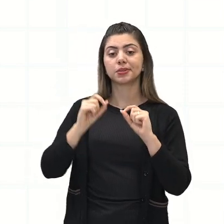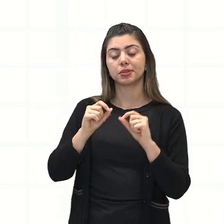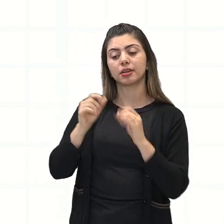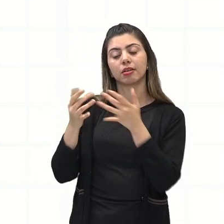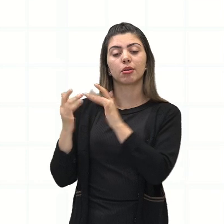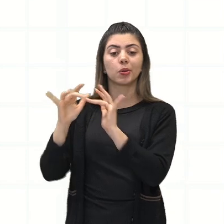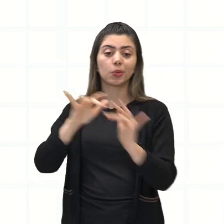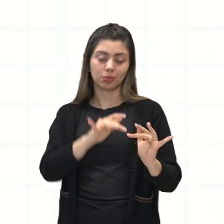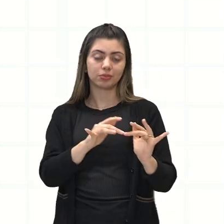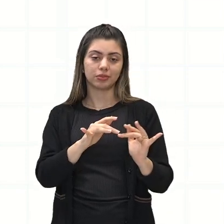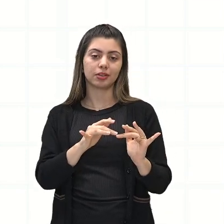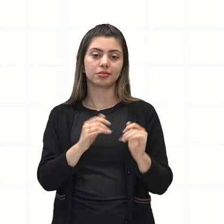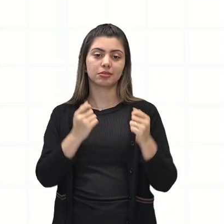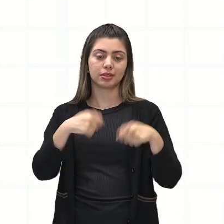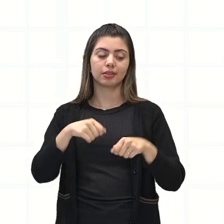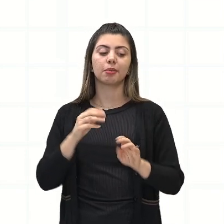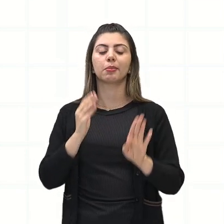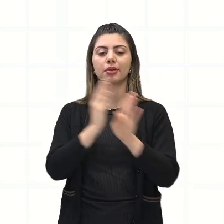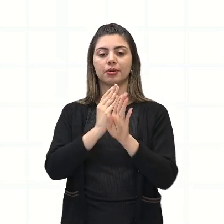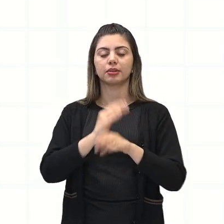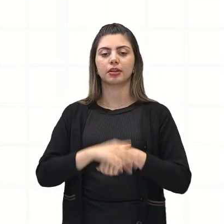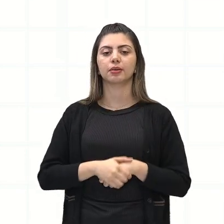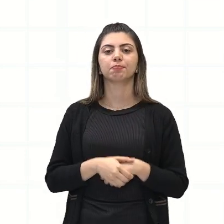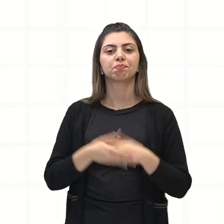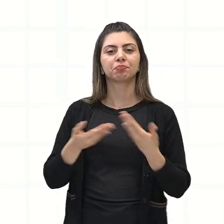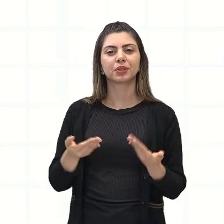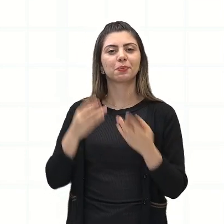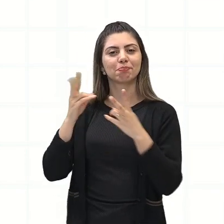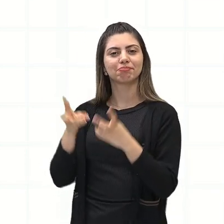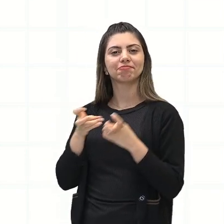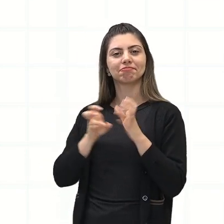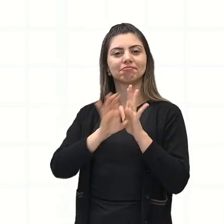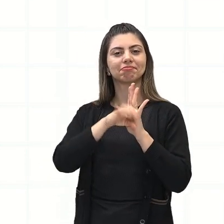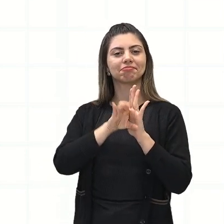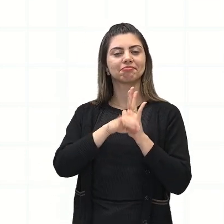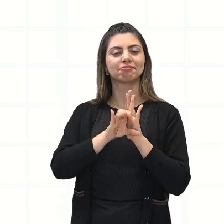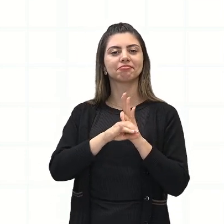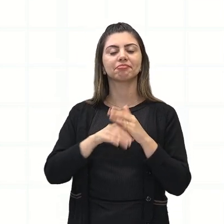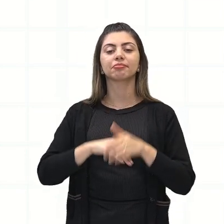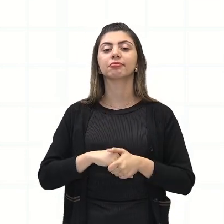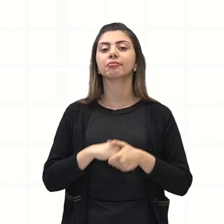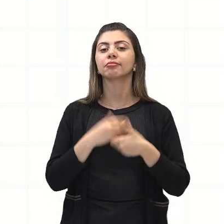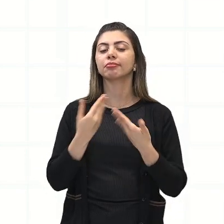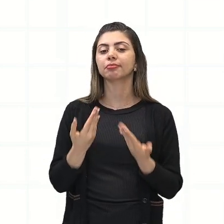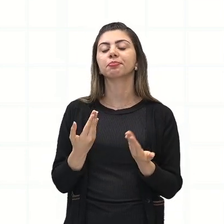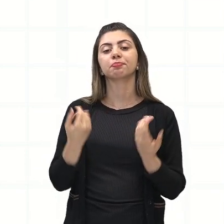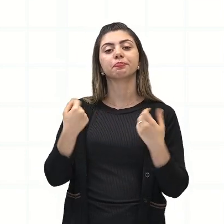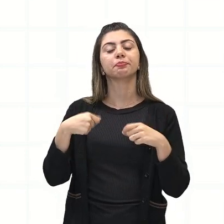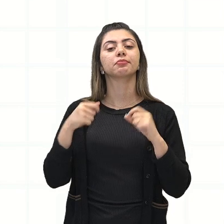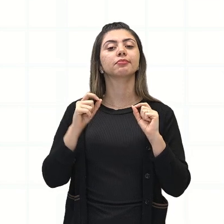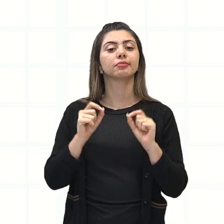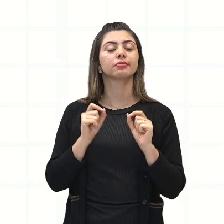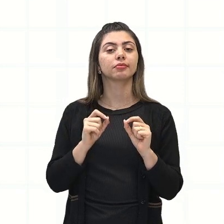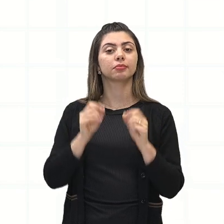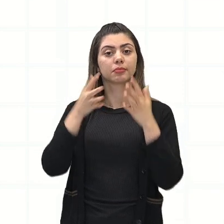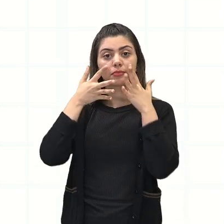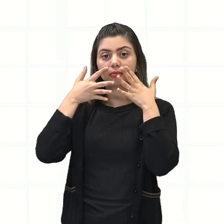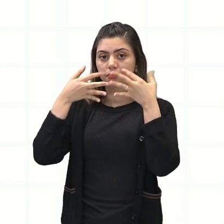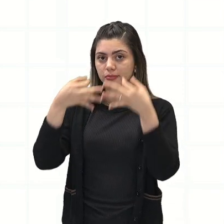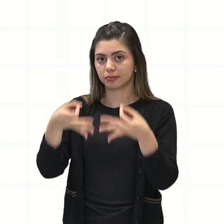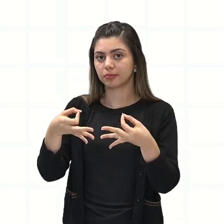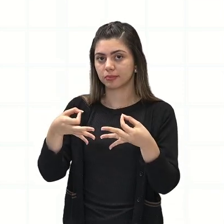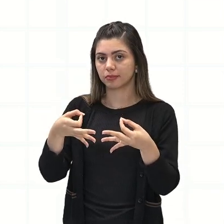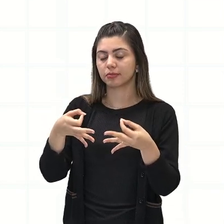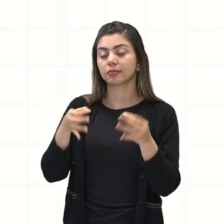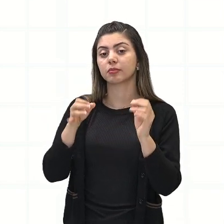ser identificado. Desse conceito, a gente precisa chamar a atenção ou